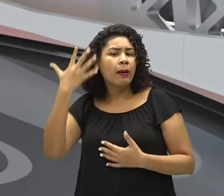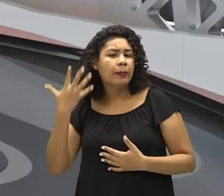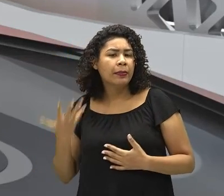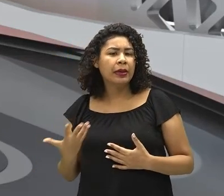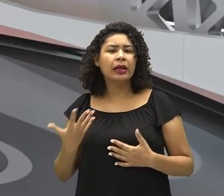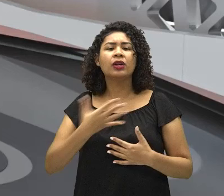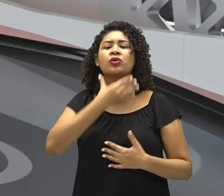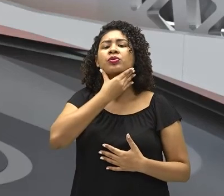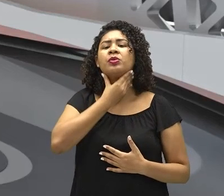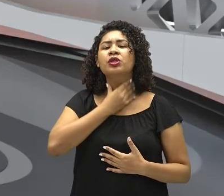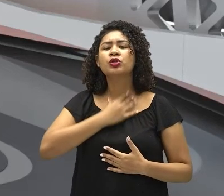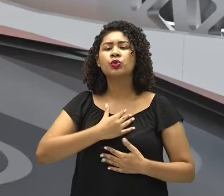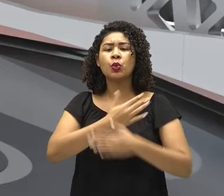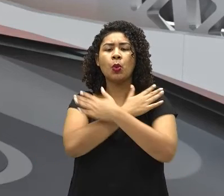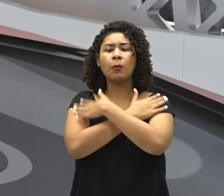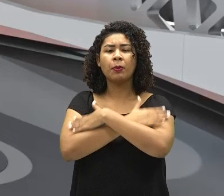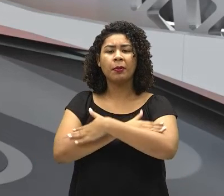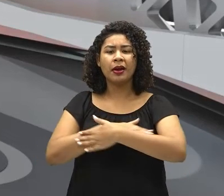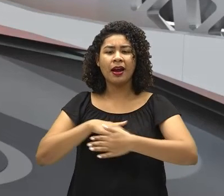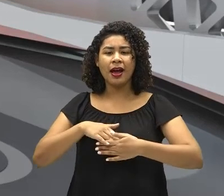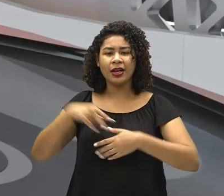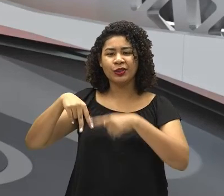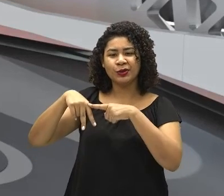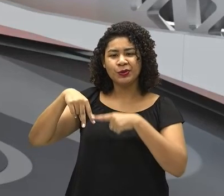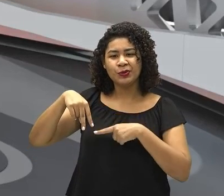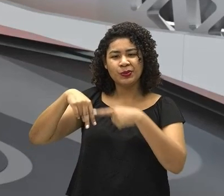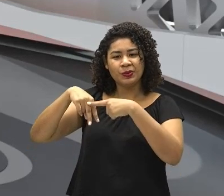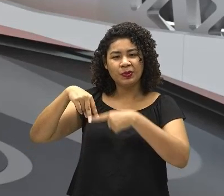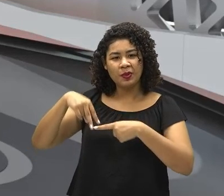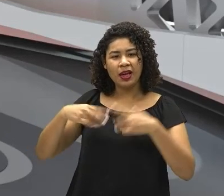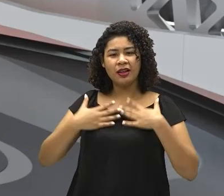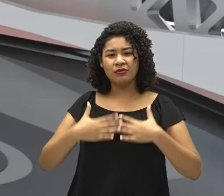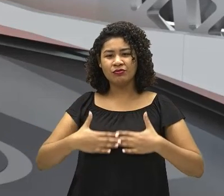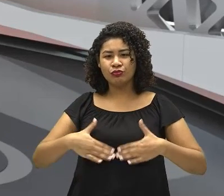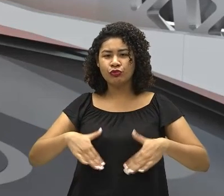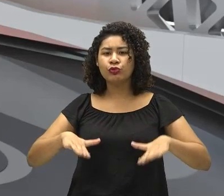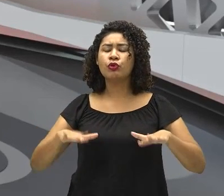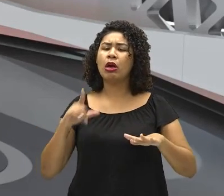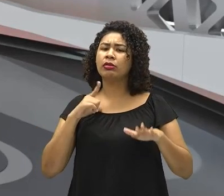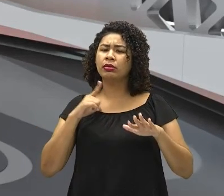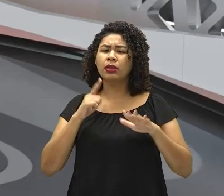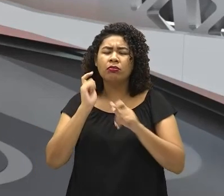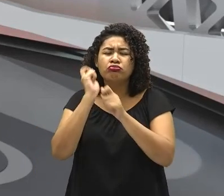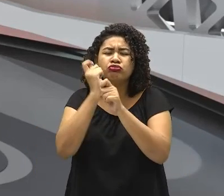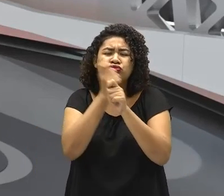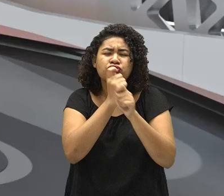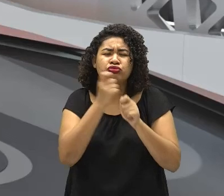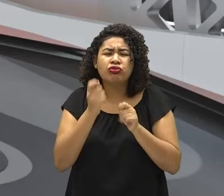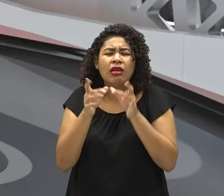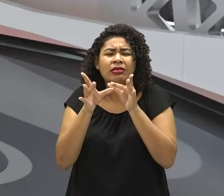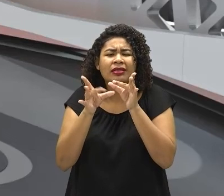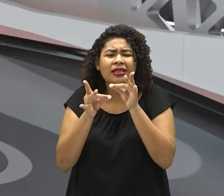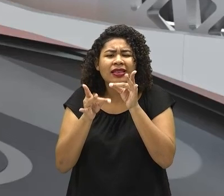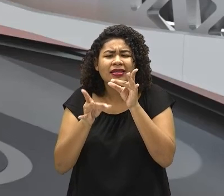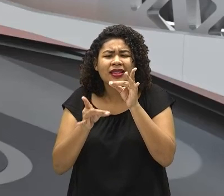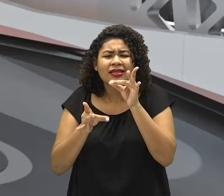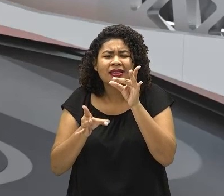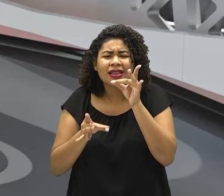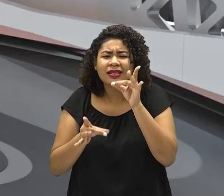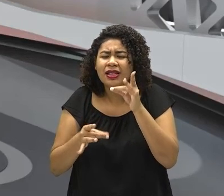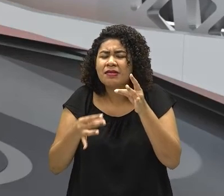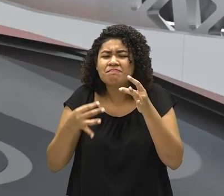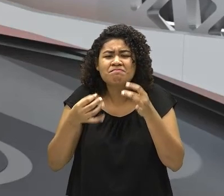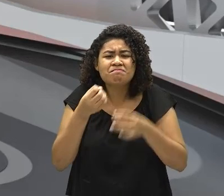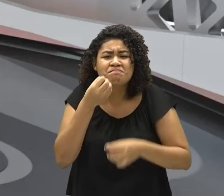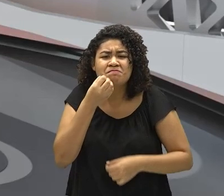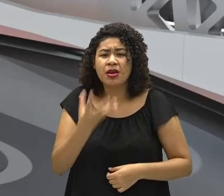abdômen, braços, pernas. Então, essa estátua foi tão bem feita que ela chegou